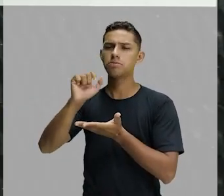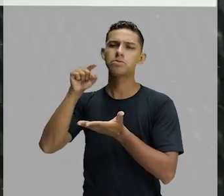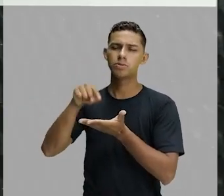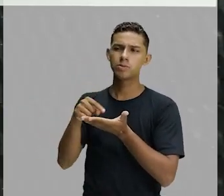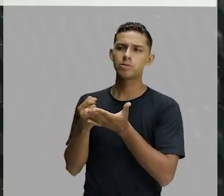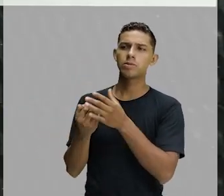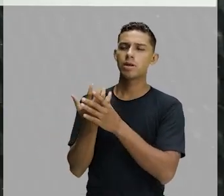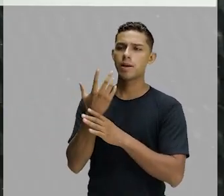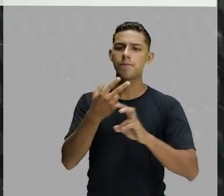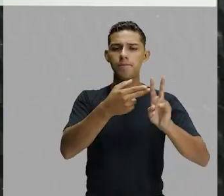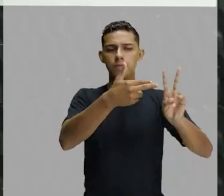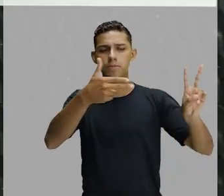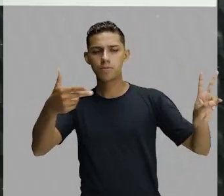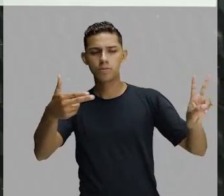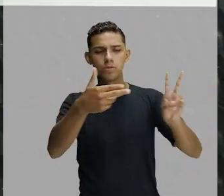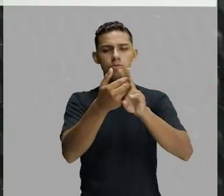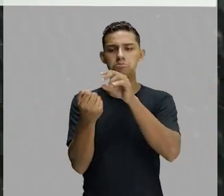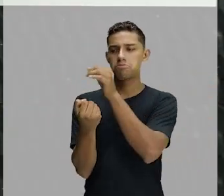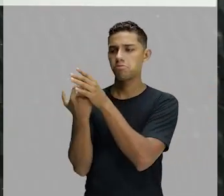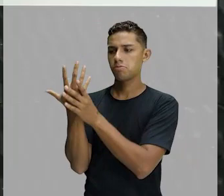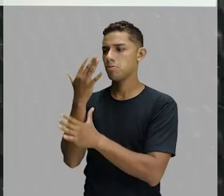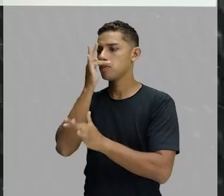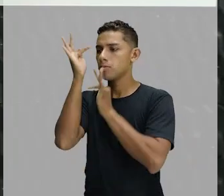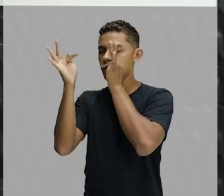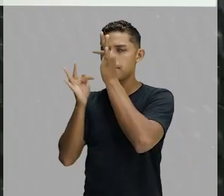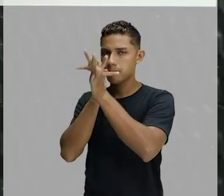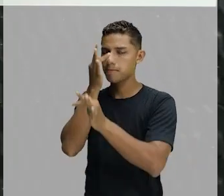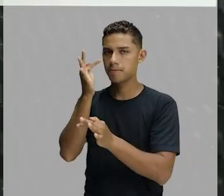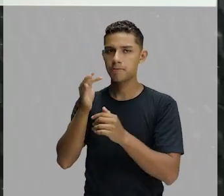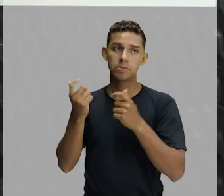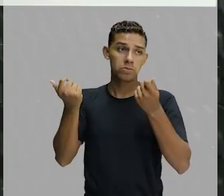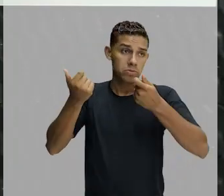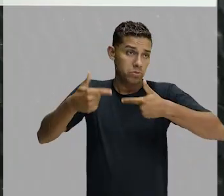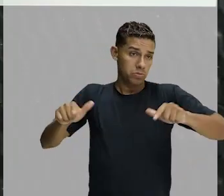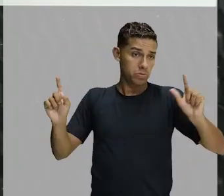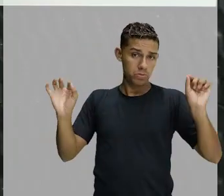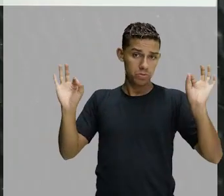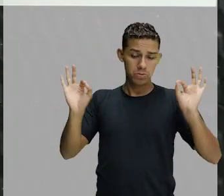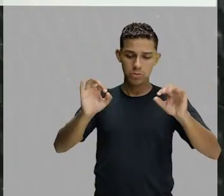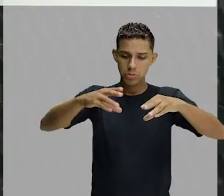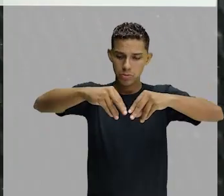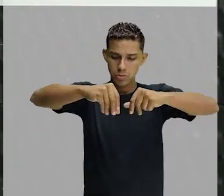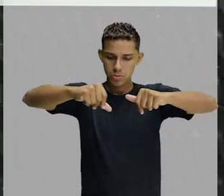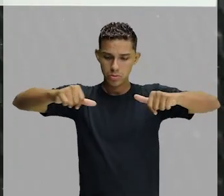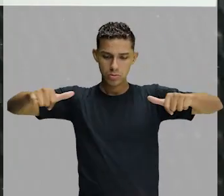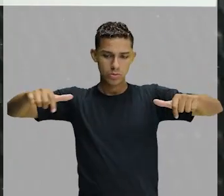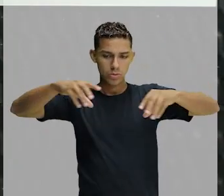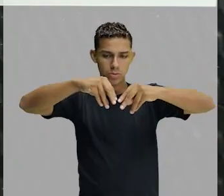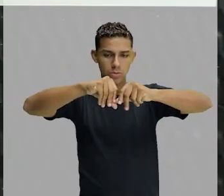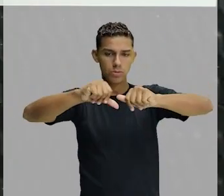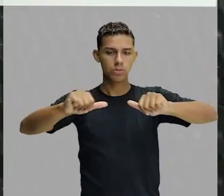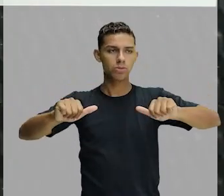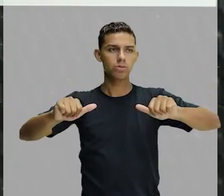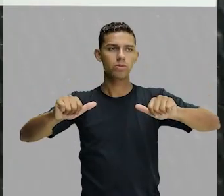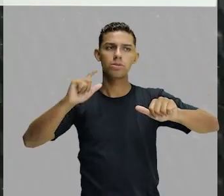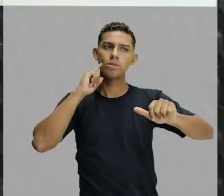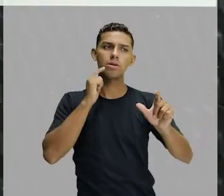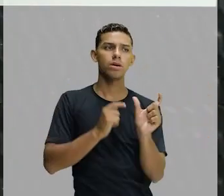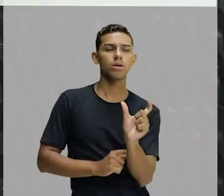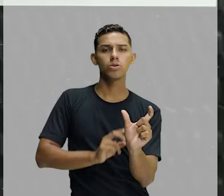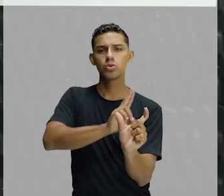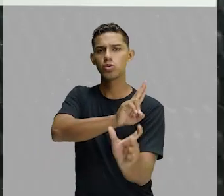produzir vegetais, produzir plantas sem a presença do solo, no que a gente chama de hidroponia. O que é hidroponia?